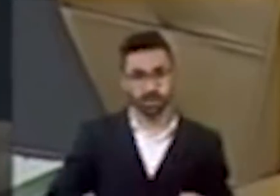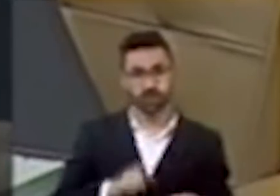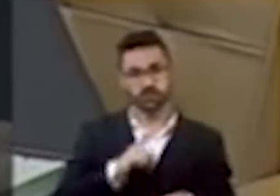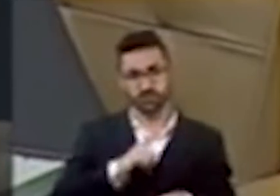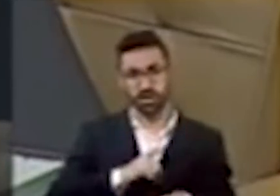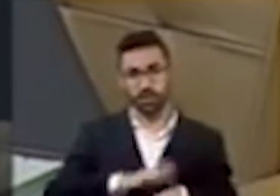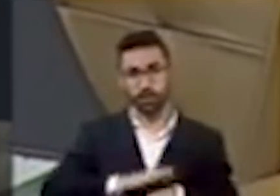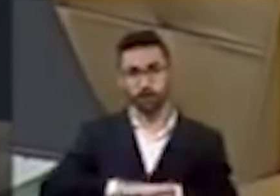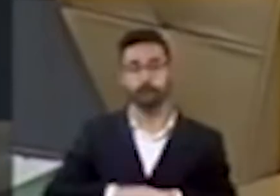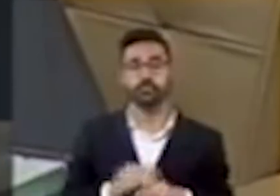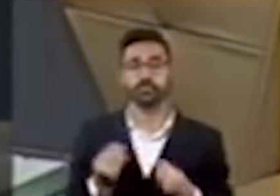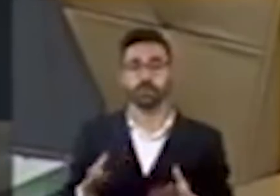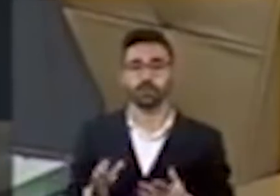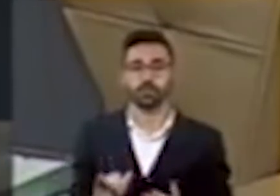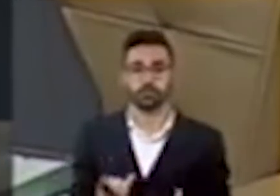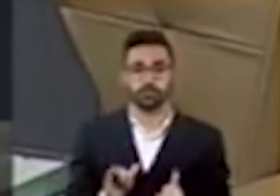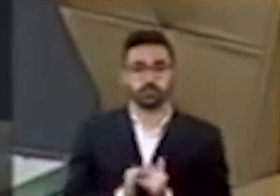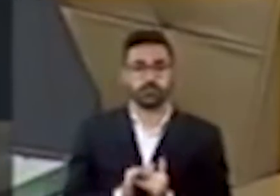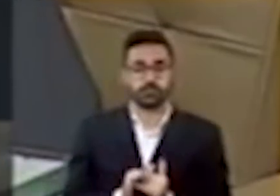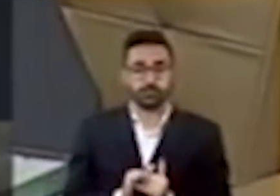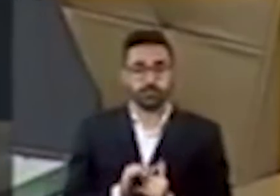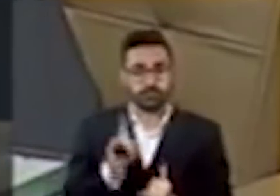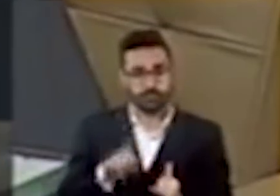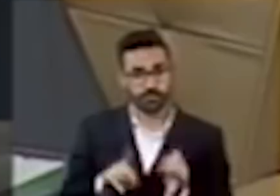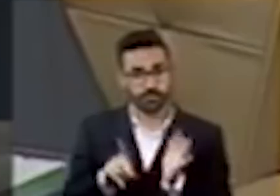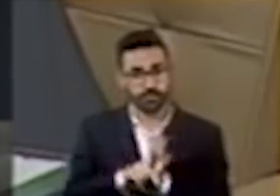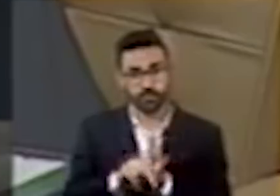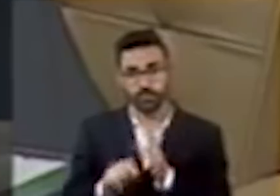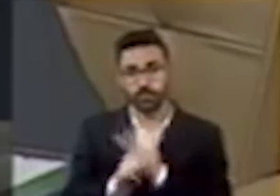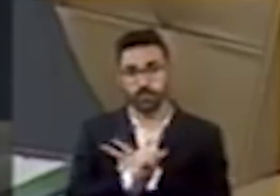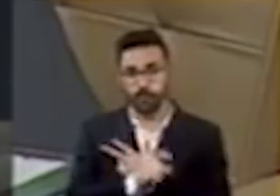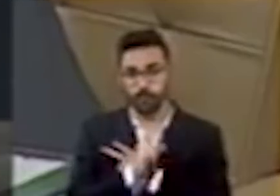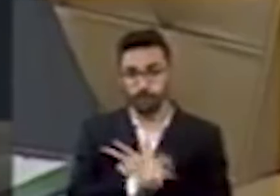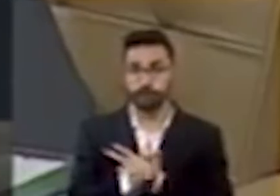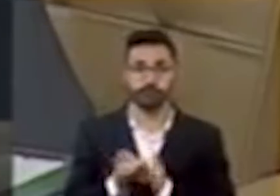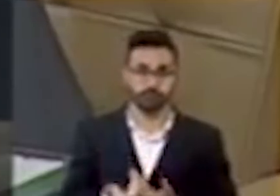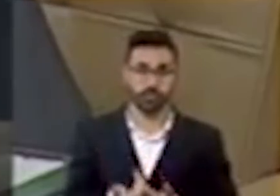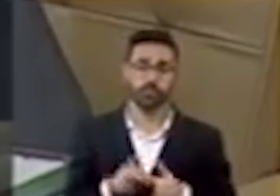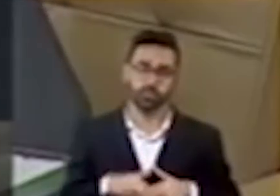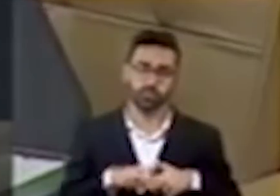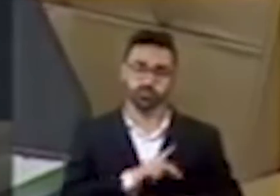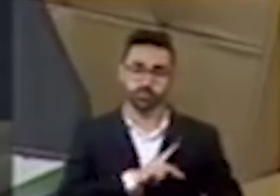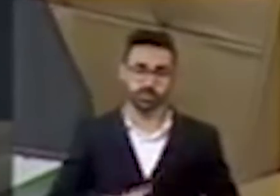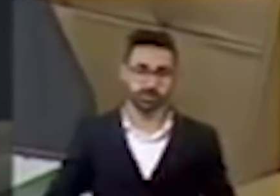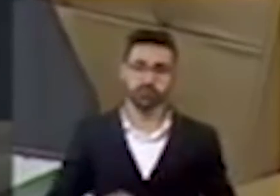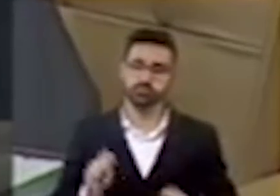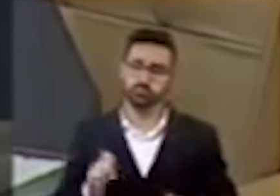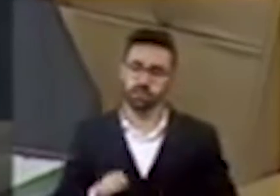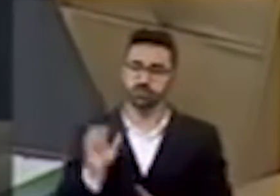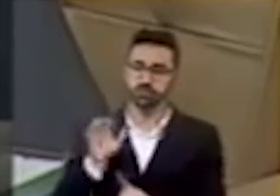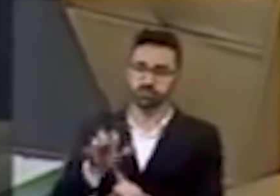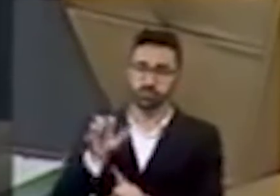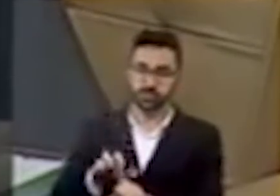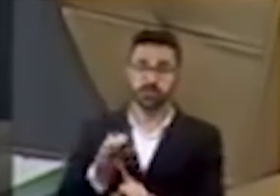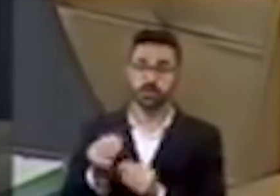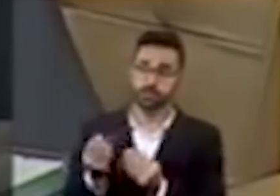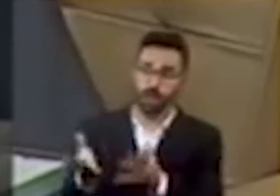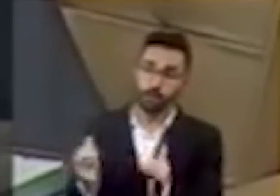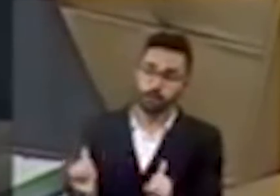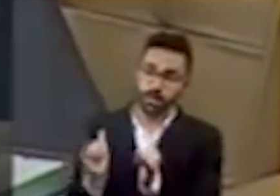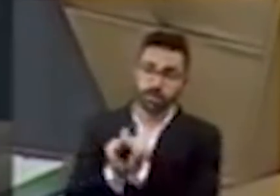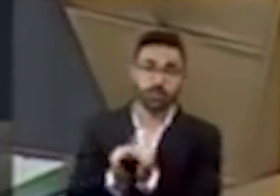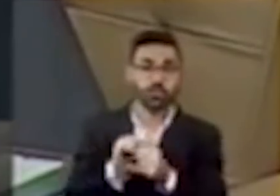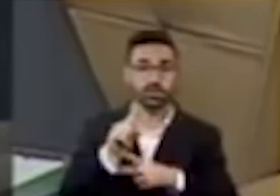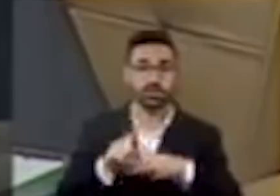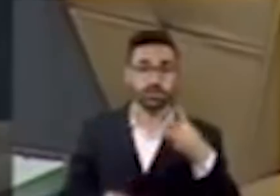componente importante das prerrogativas do Executivo, permitindo que o presidente intervenha e conceda indulto em